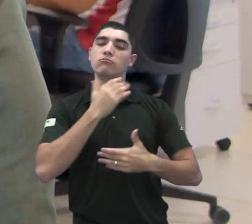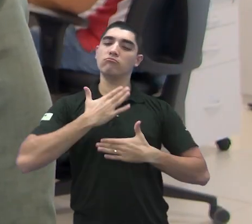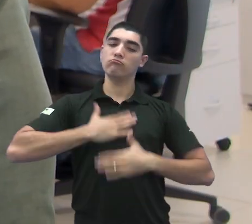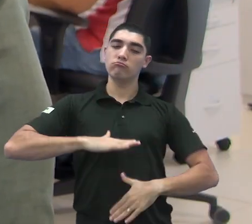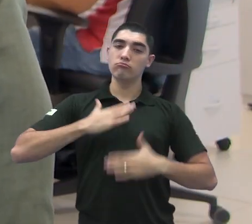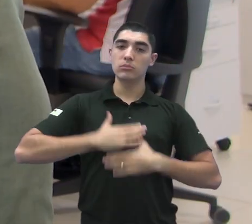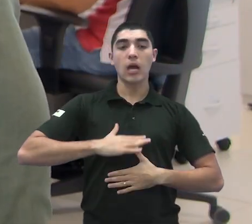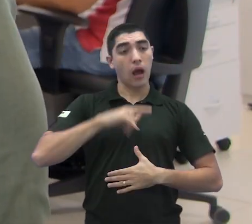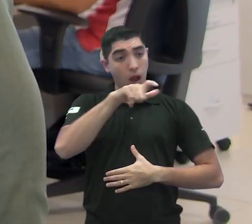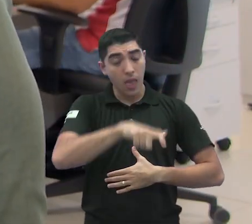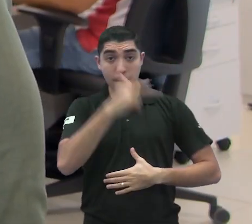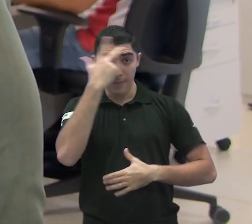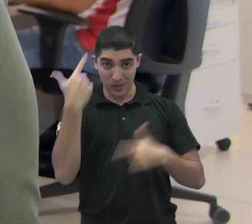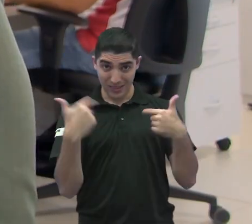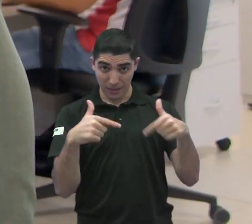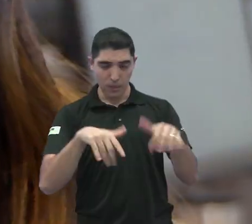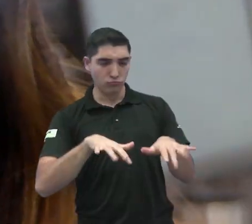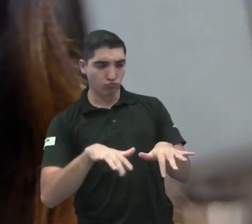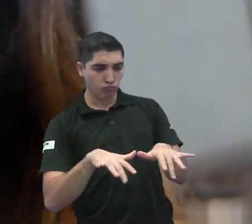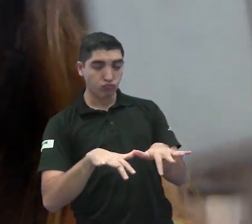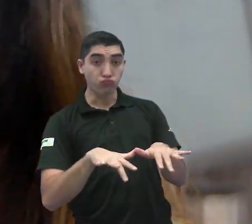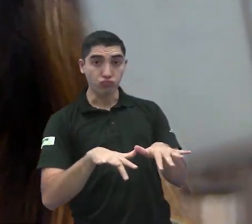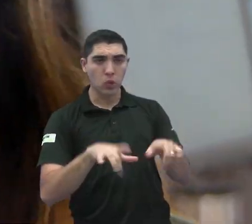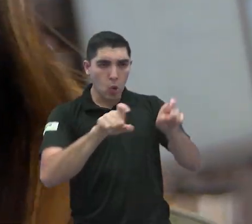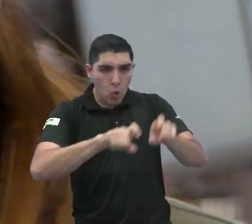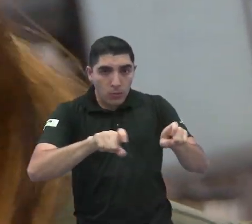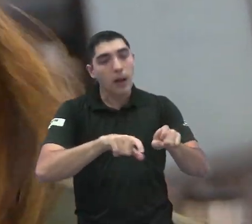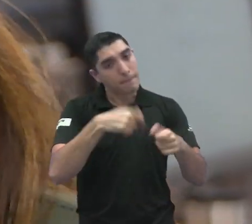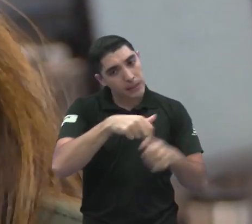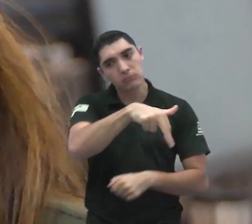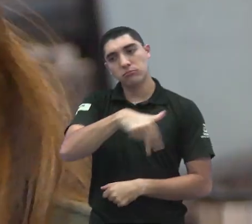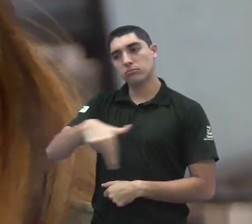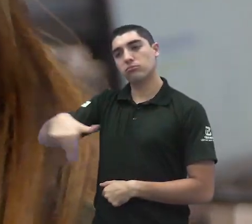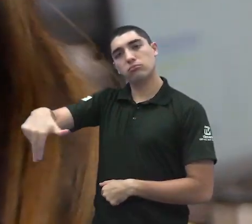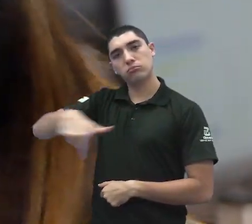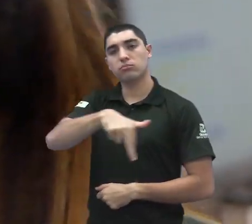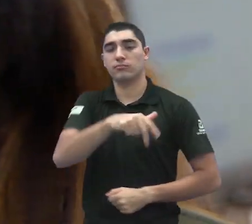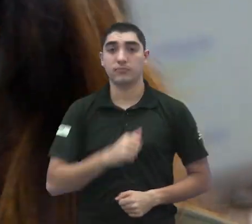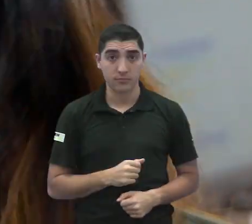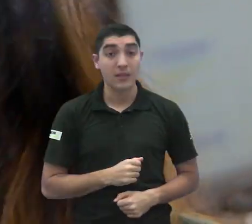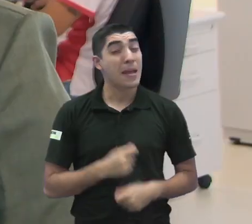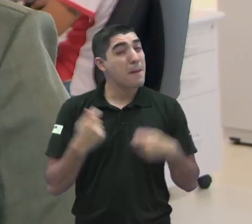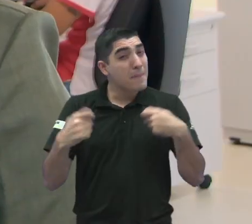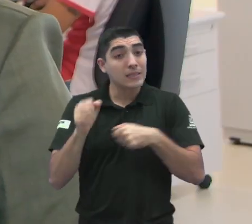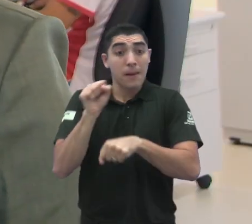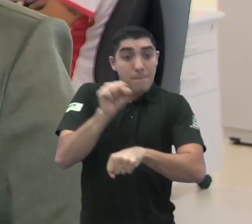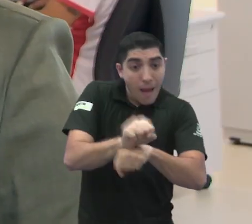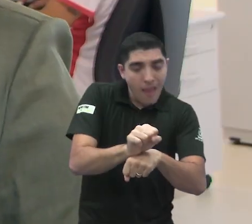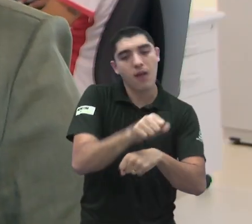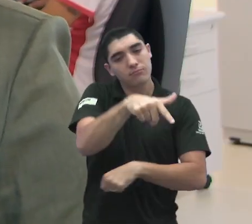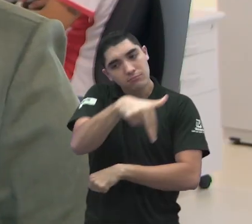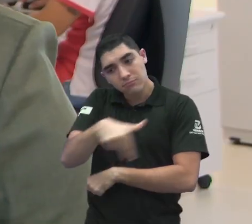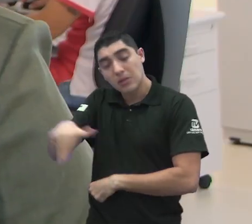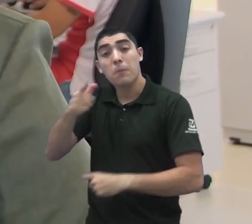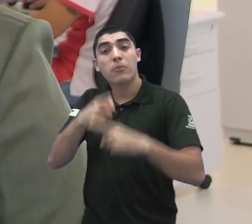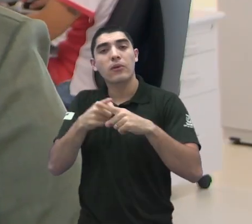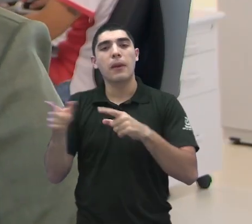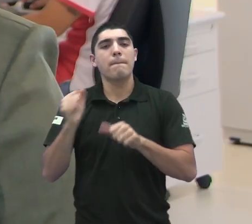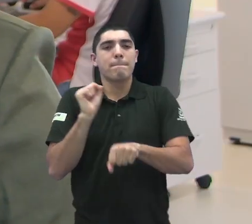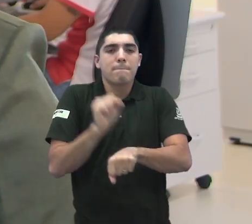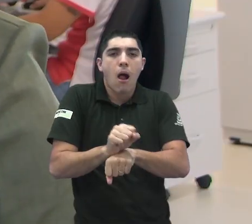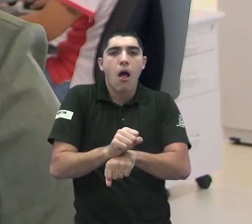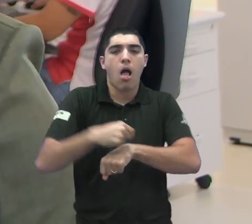para descanso, principalmente para funcionários que realizam atividades repetitivas. As pausas são muito importantes tanto